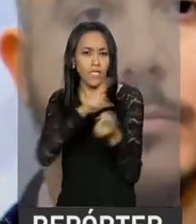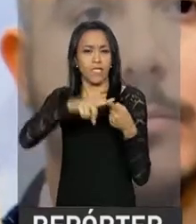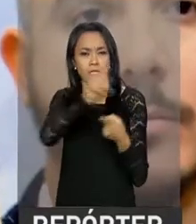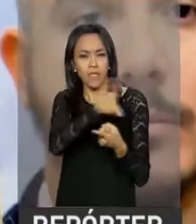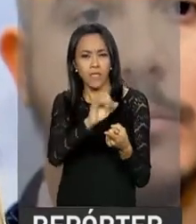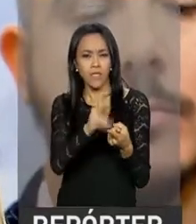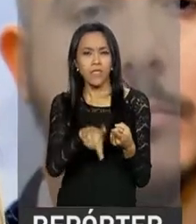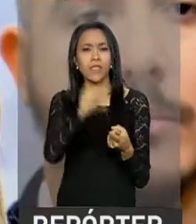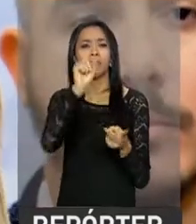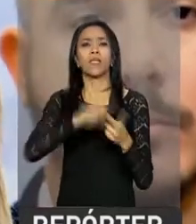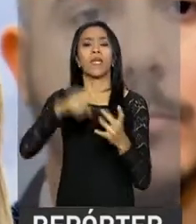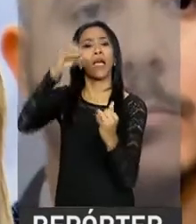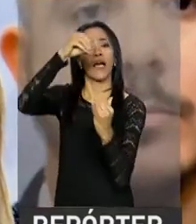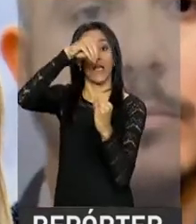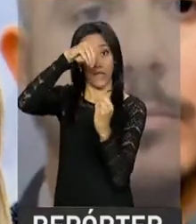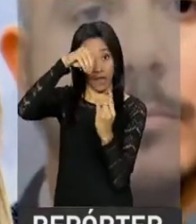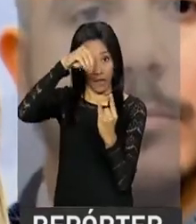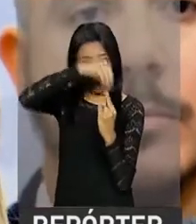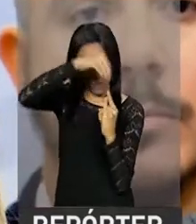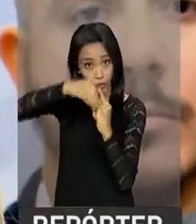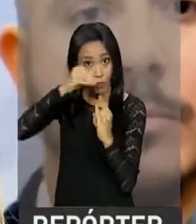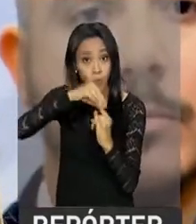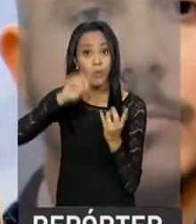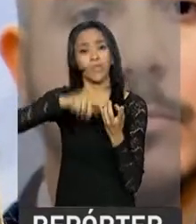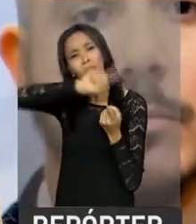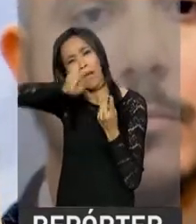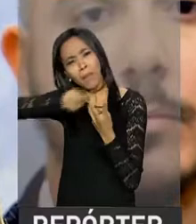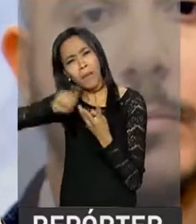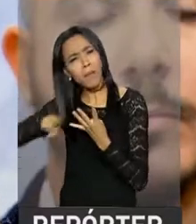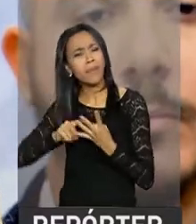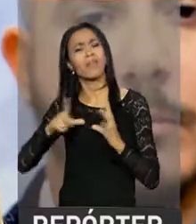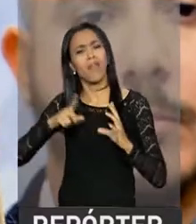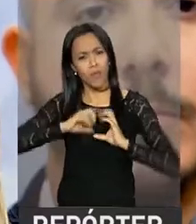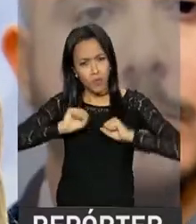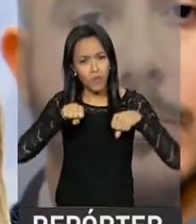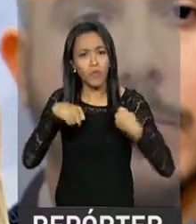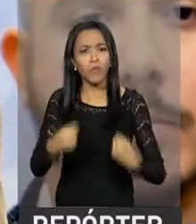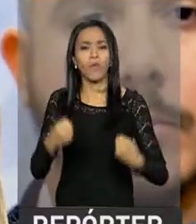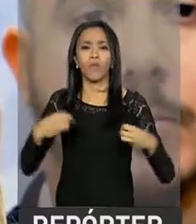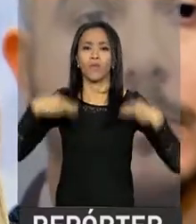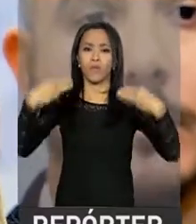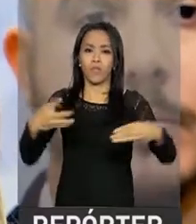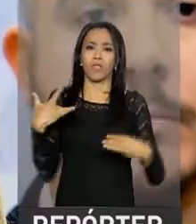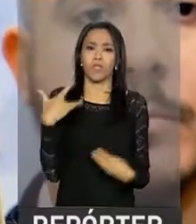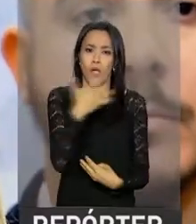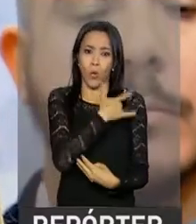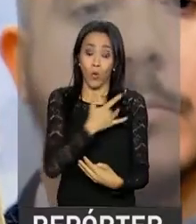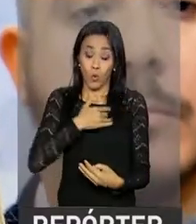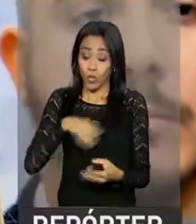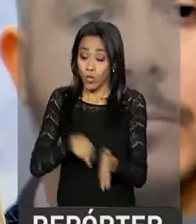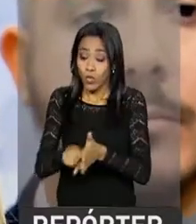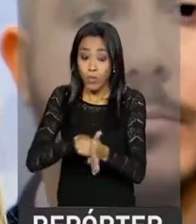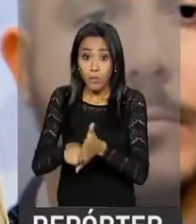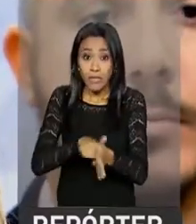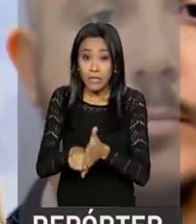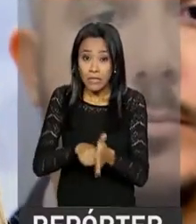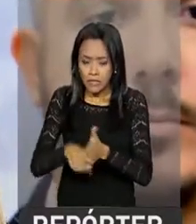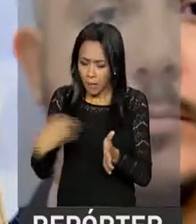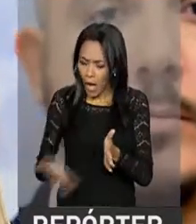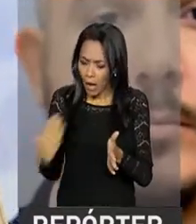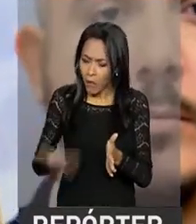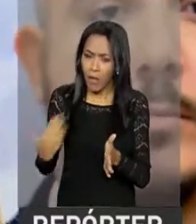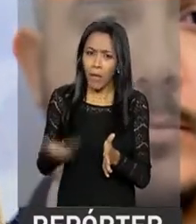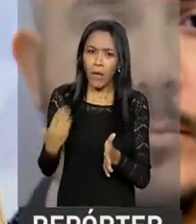Chagas, na Fiocruz, já estão em teste de macacos. Então, há um esforço enorme nosso de produção de conhecimento, de apoiar quem quer